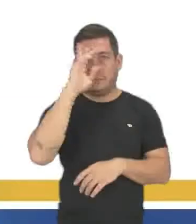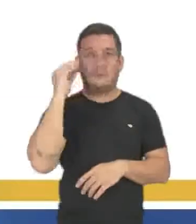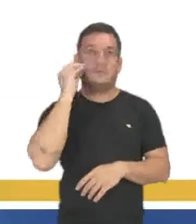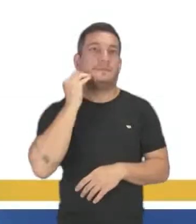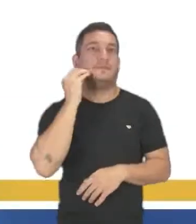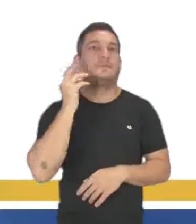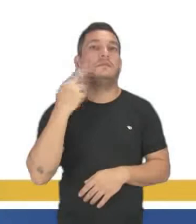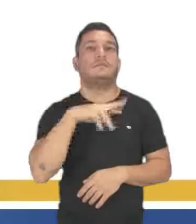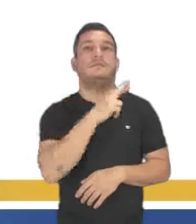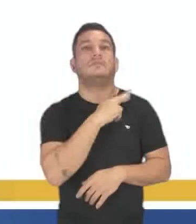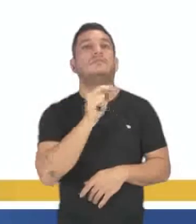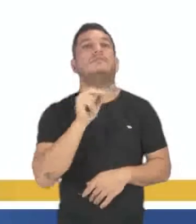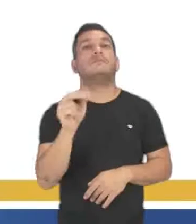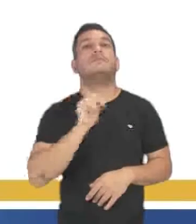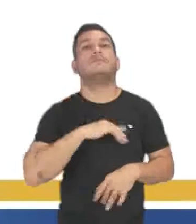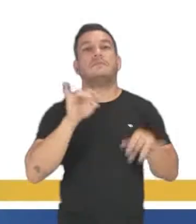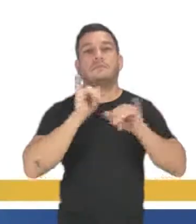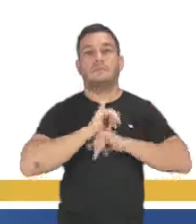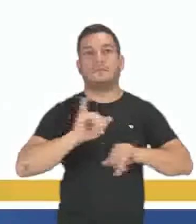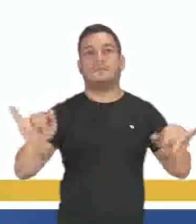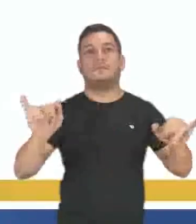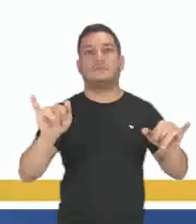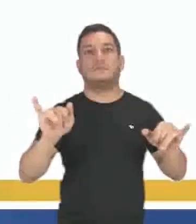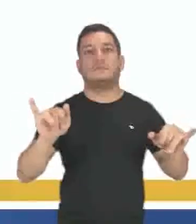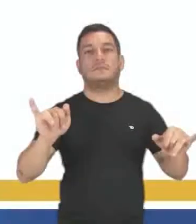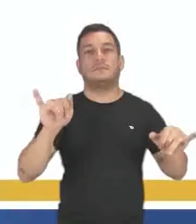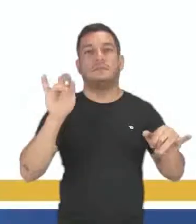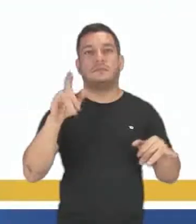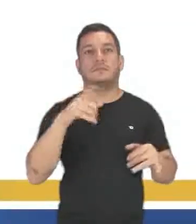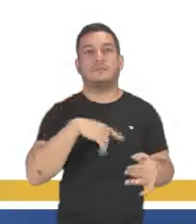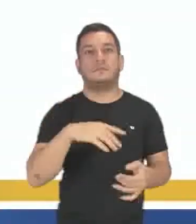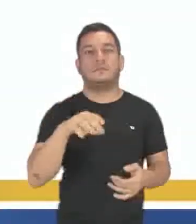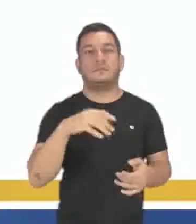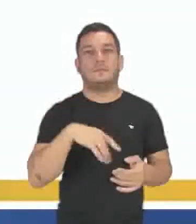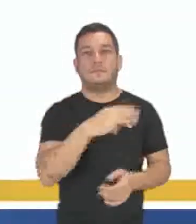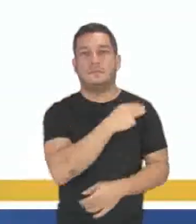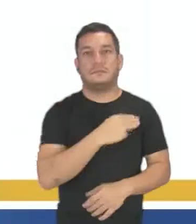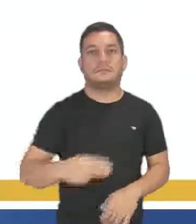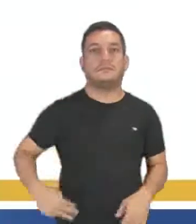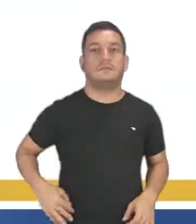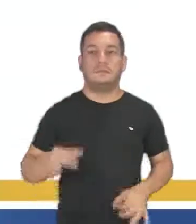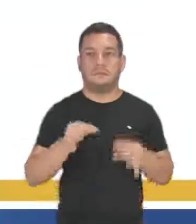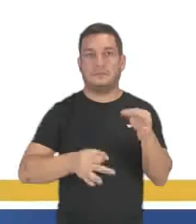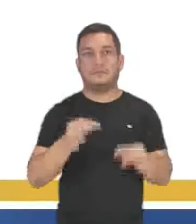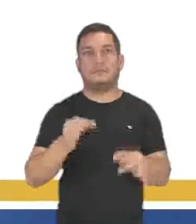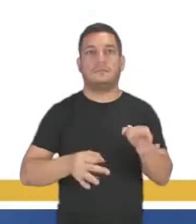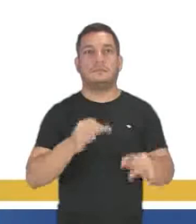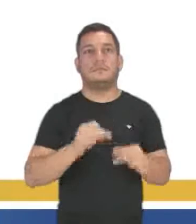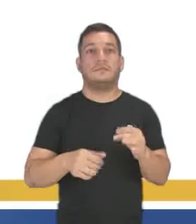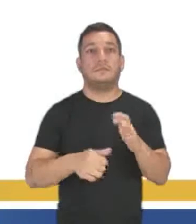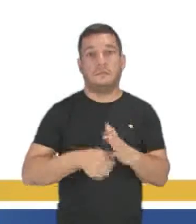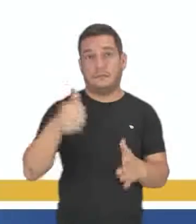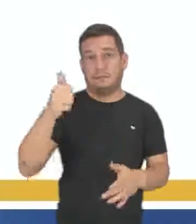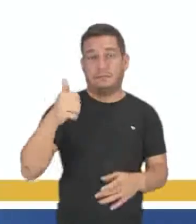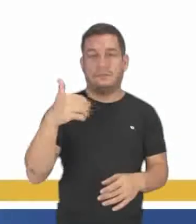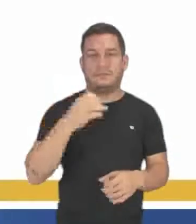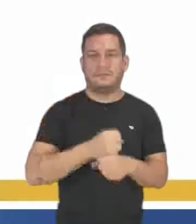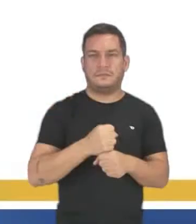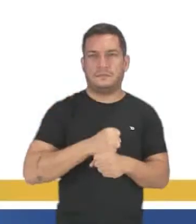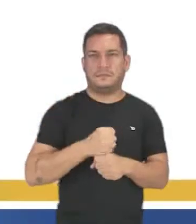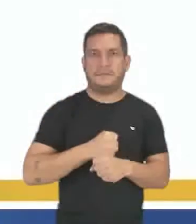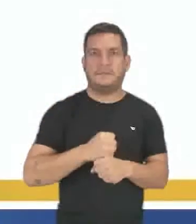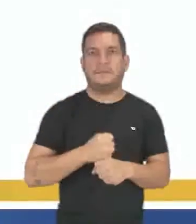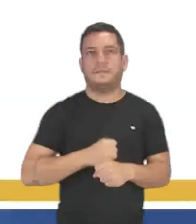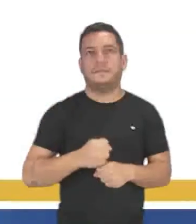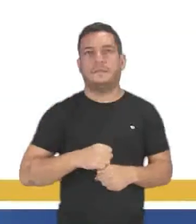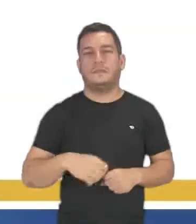das responsáveis por inesperada informação transmitida pelo Ministério da Justiça. Pela primeira vez em 10 anos,